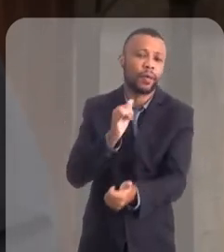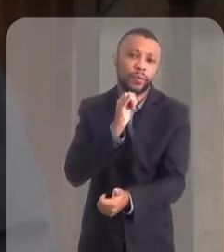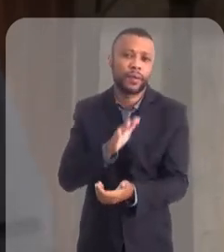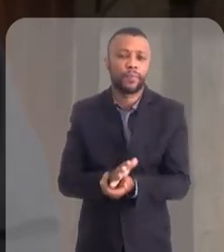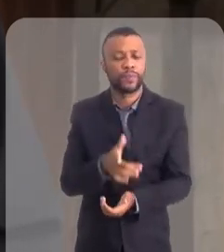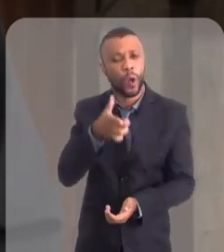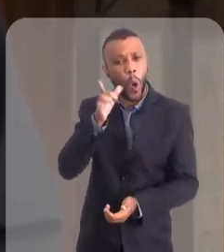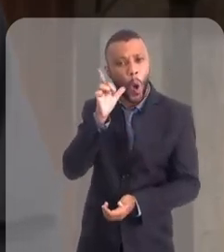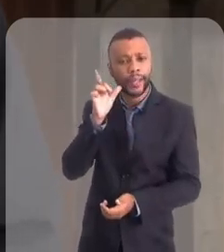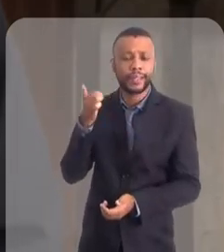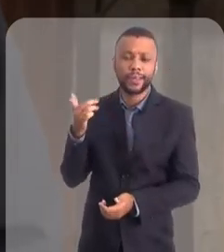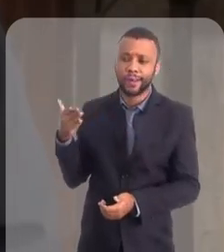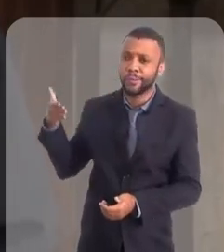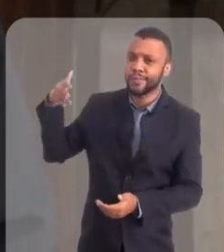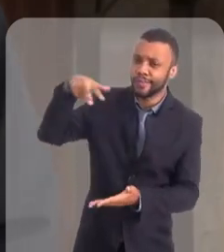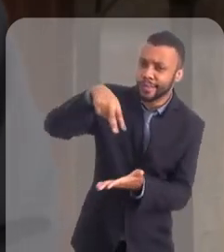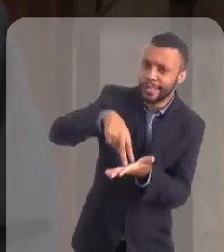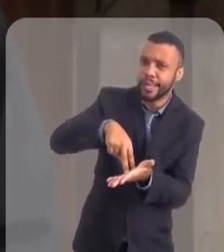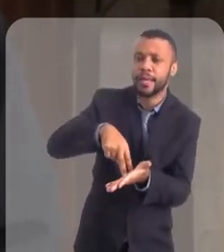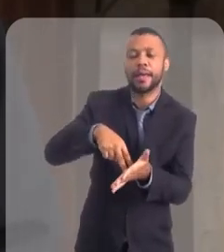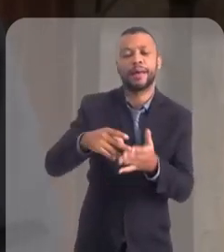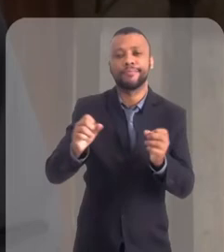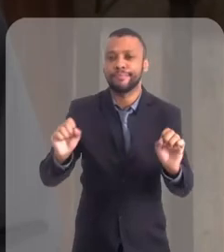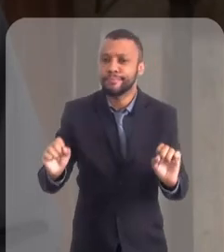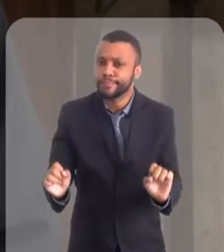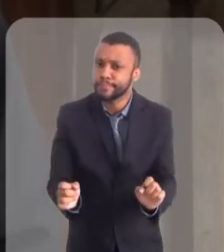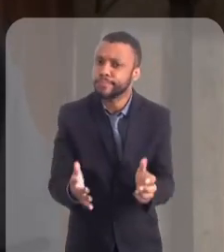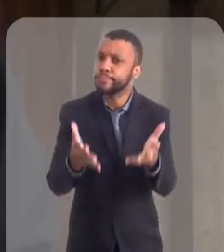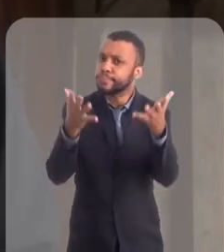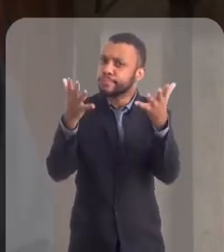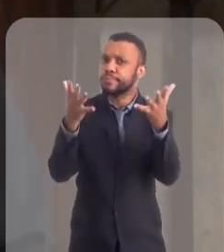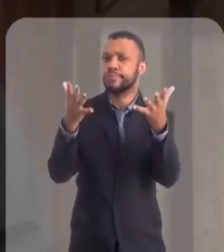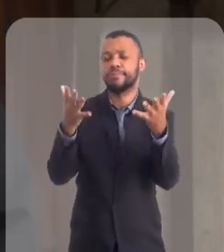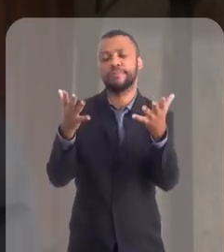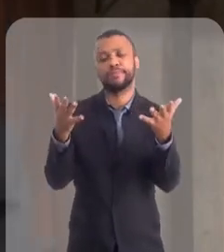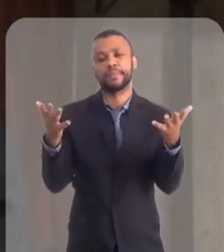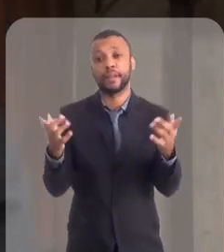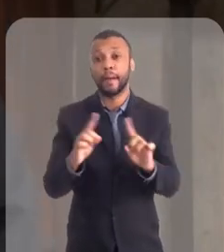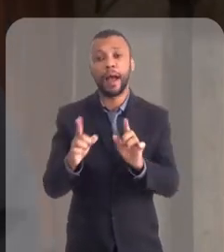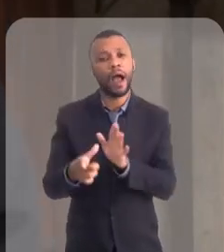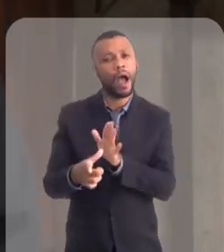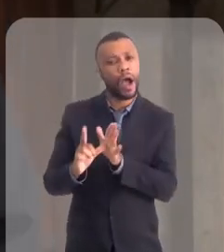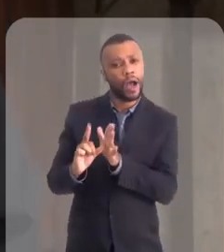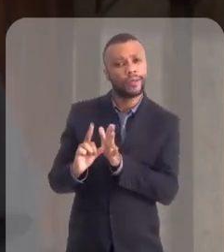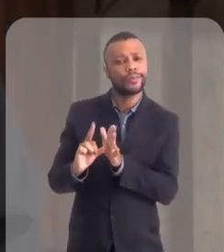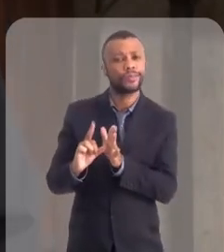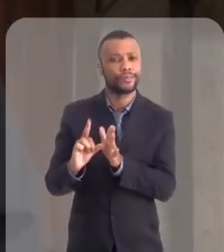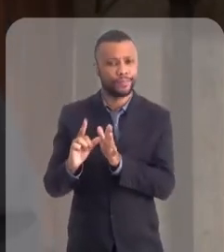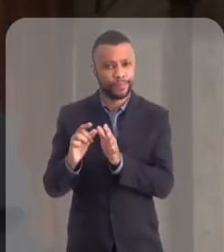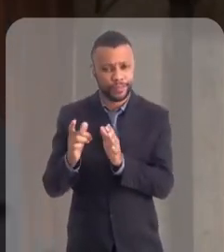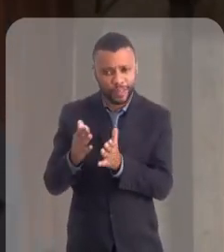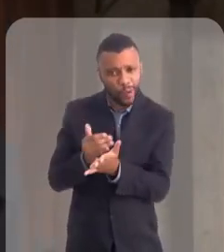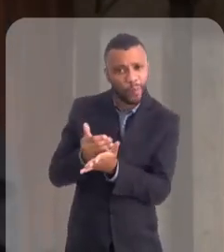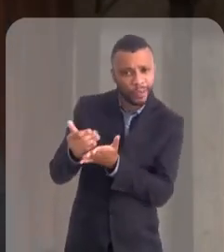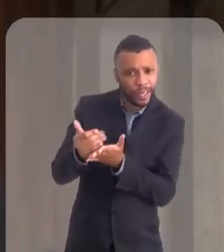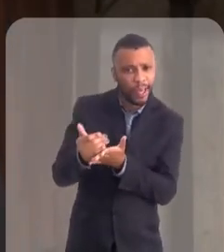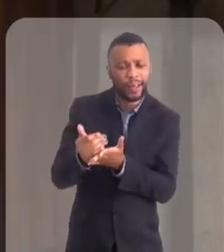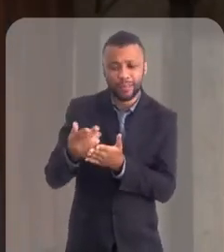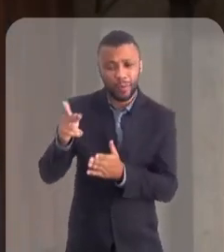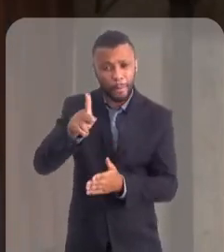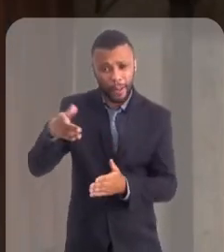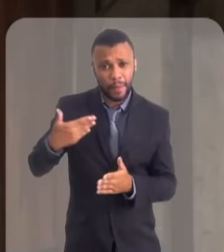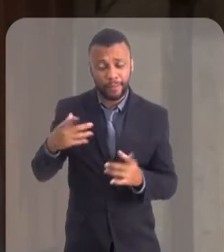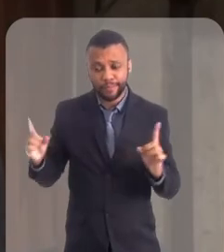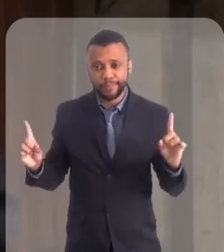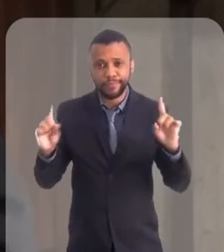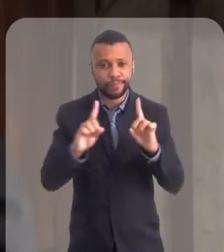Dou um exemplo. Ontem eu vim celebrar às 11, a nossa missa aqui no rito bizantino. E antes um pouco da missa, um padre amigo